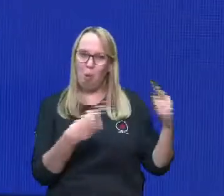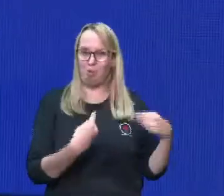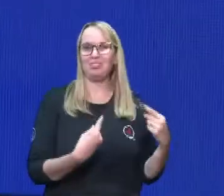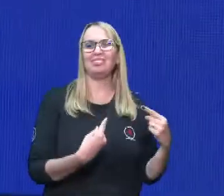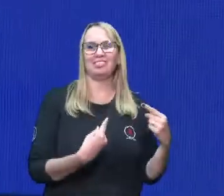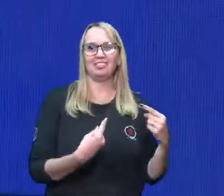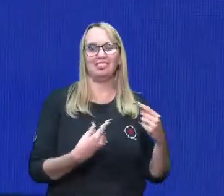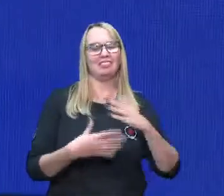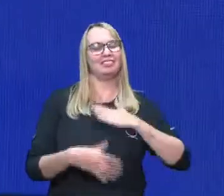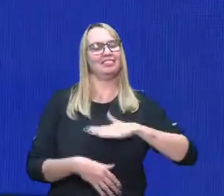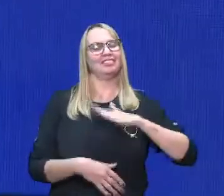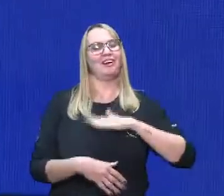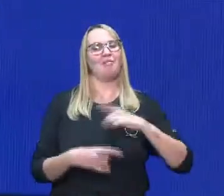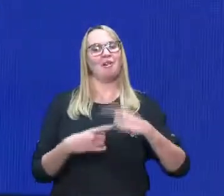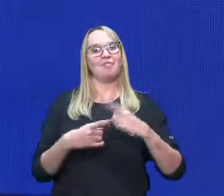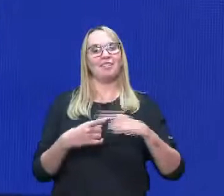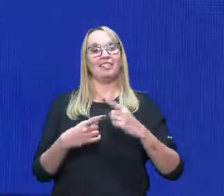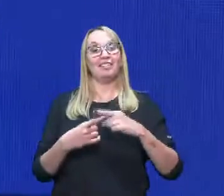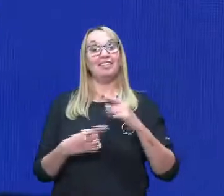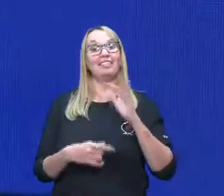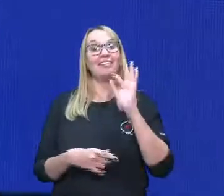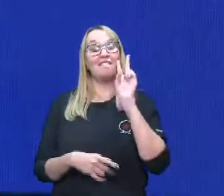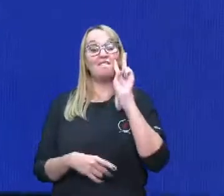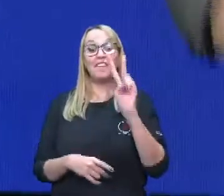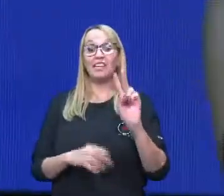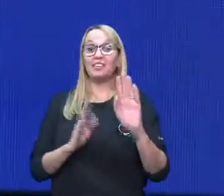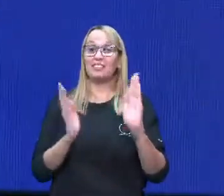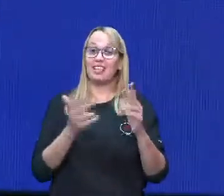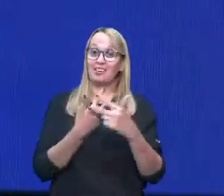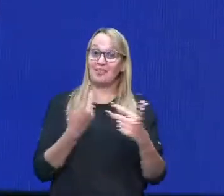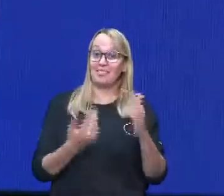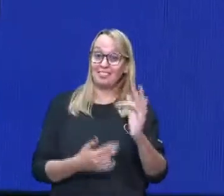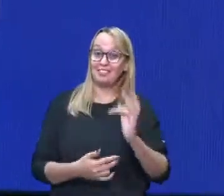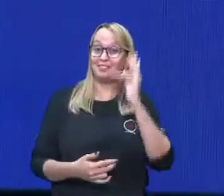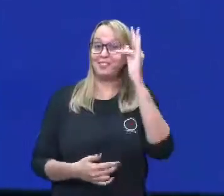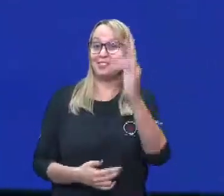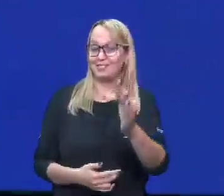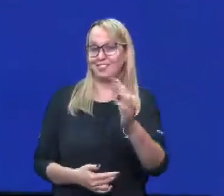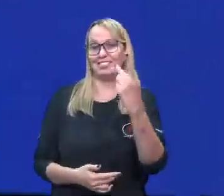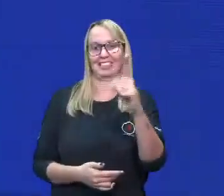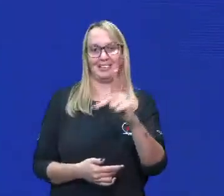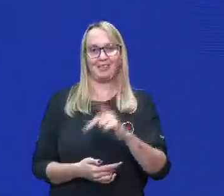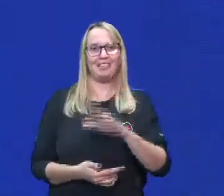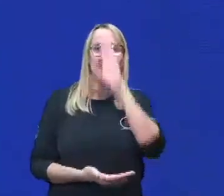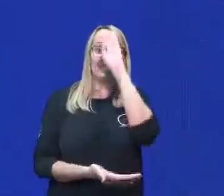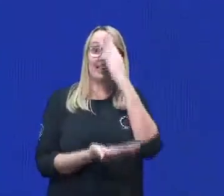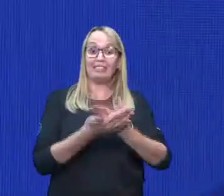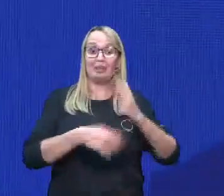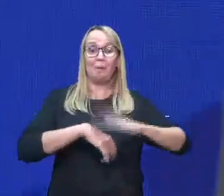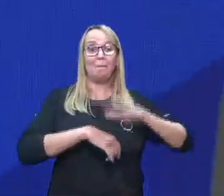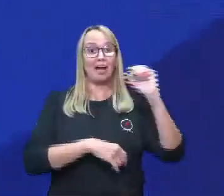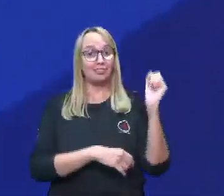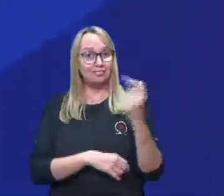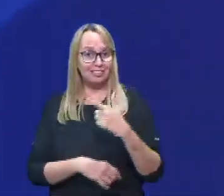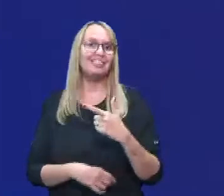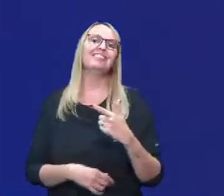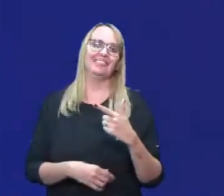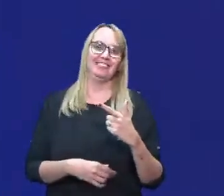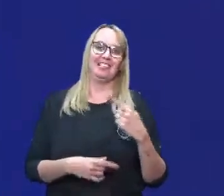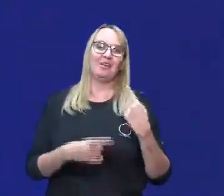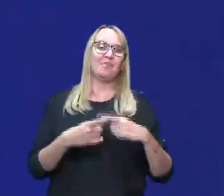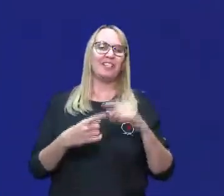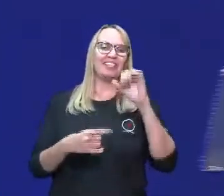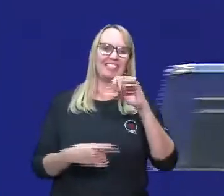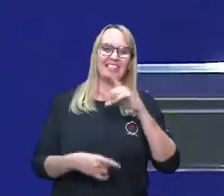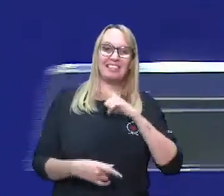estou falando, fique tranquilo, porque ele já está enxergando o que você nem viu ainda. Ele já está acreditando mais do que você acredita. Porque se